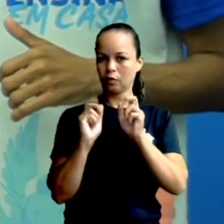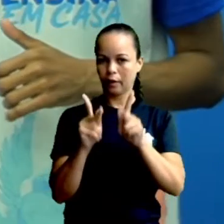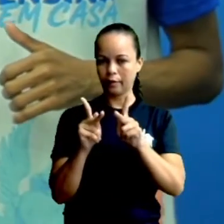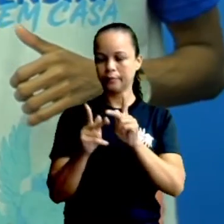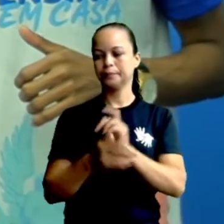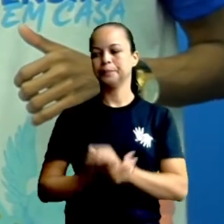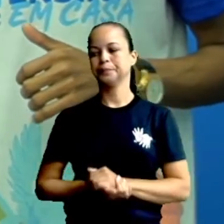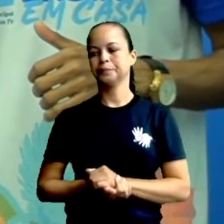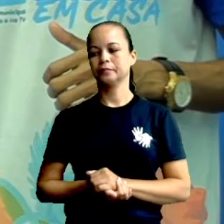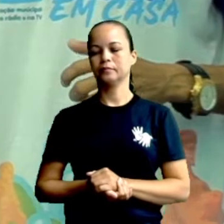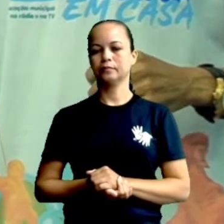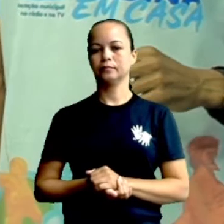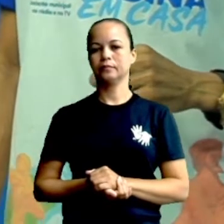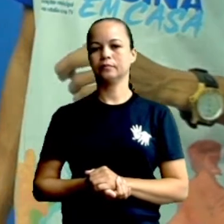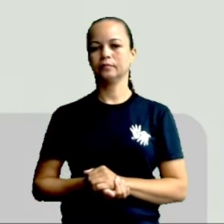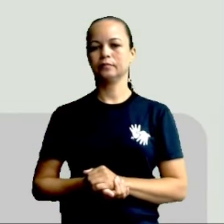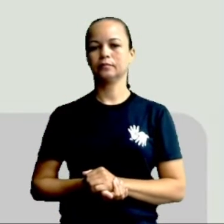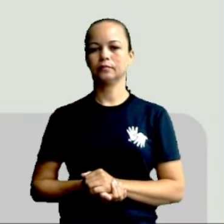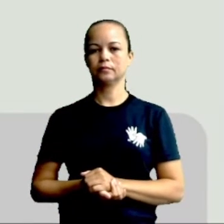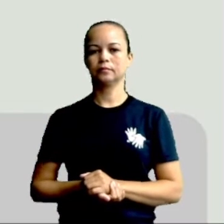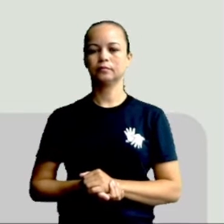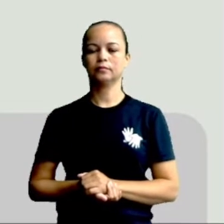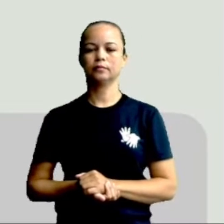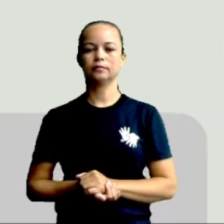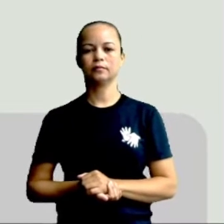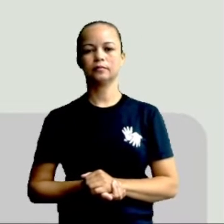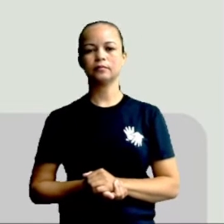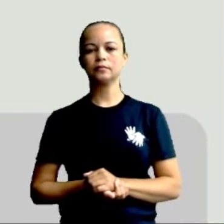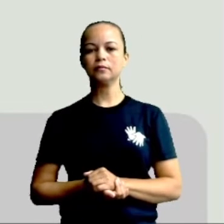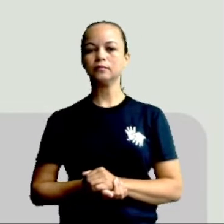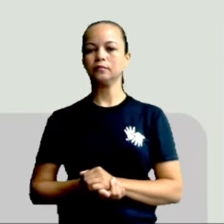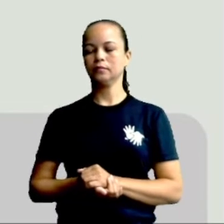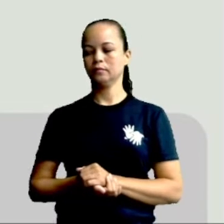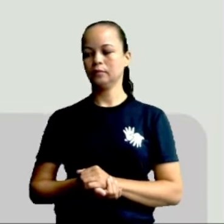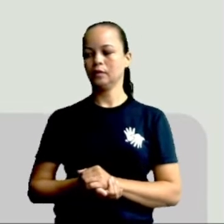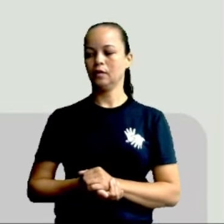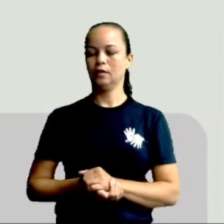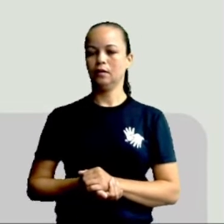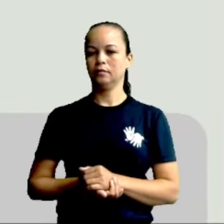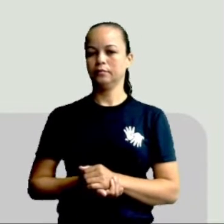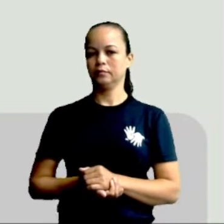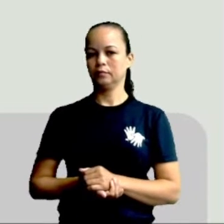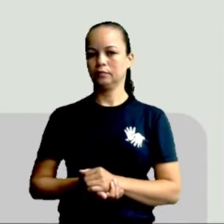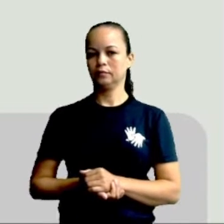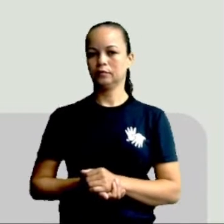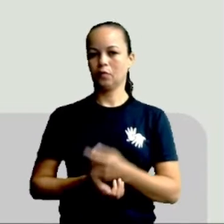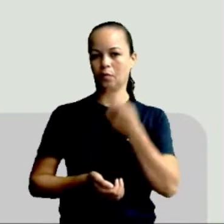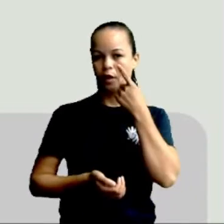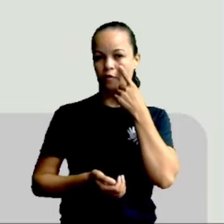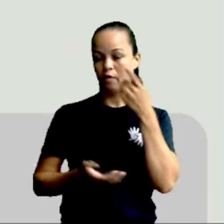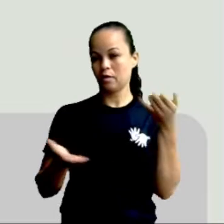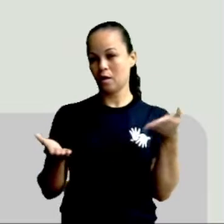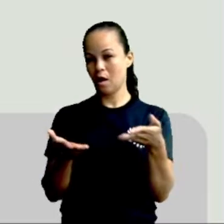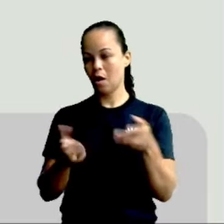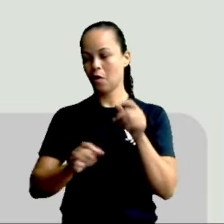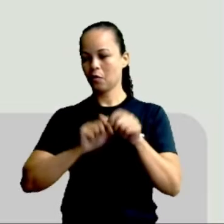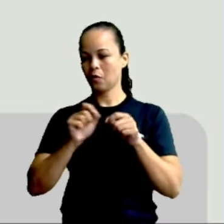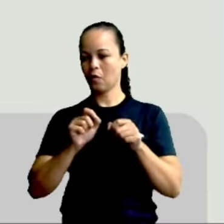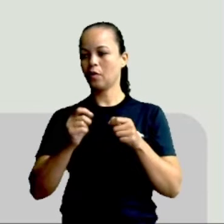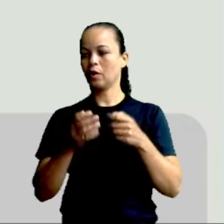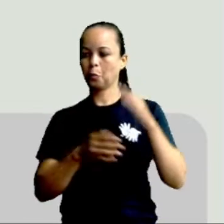aí? Vamos ver aqui agora os principais, o princípio de reversibilidade,